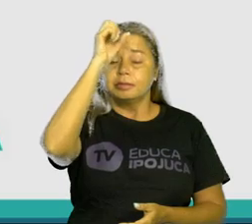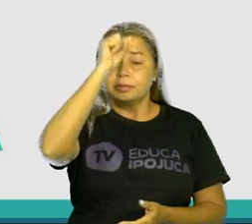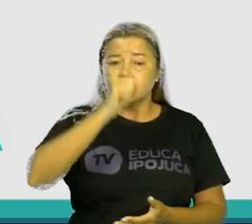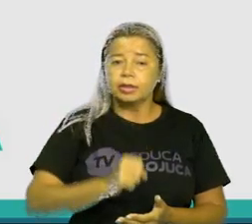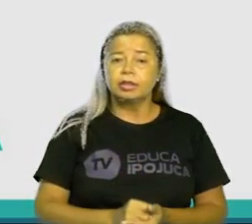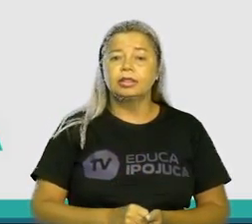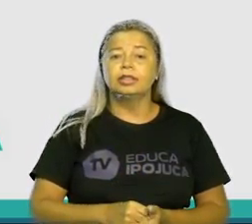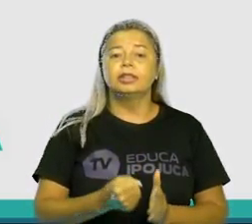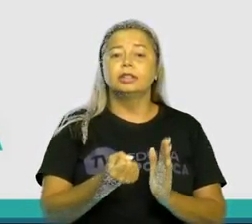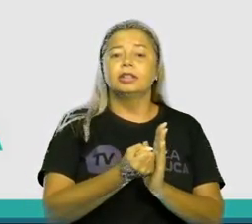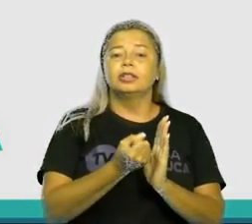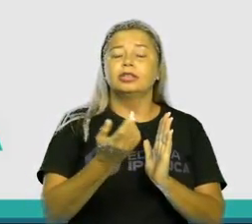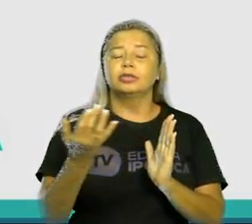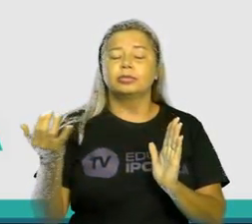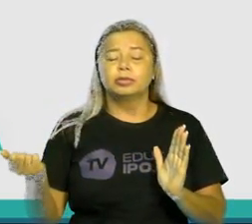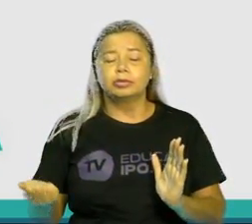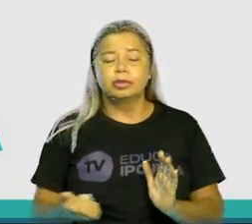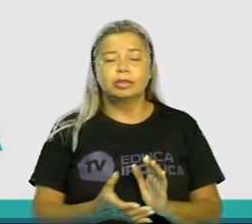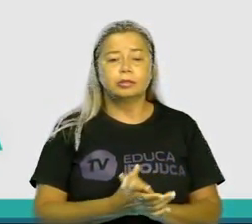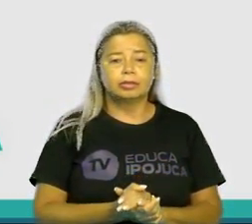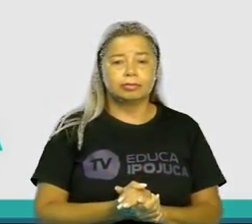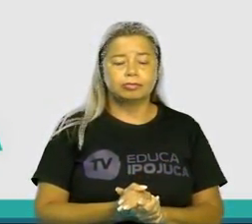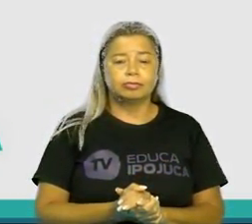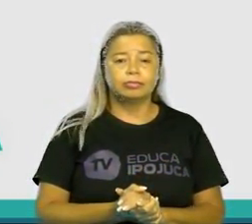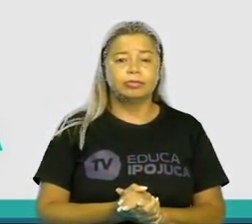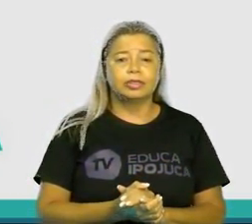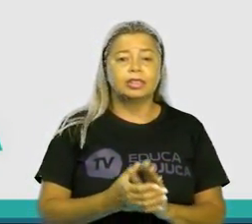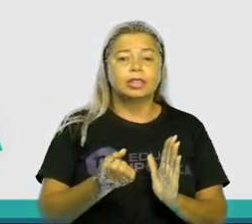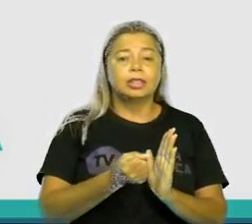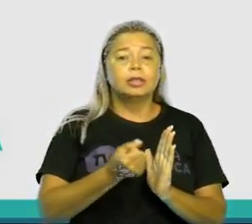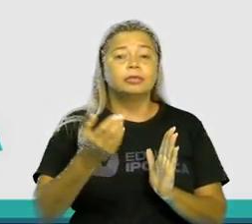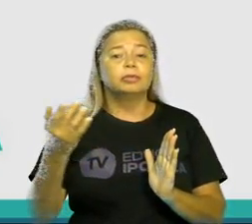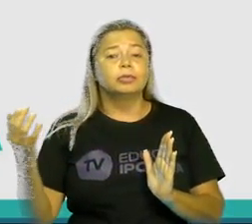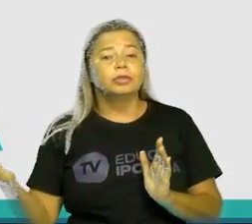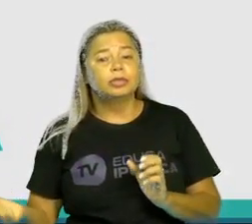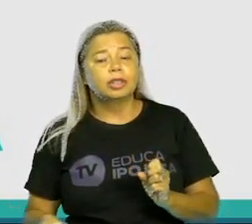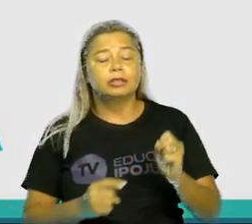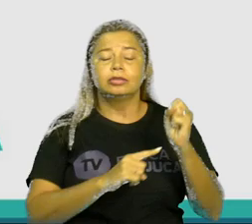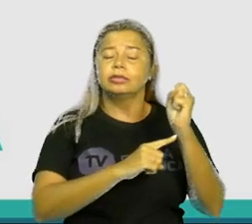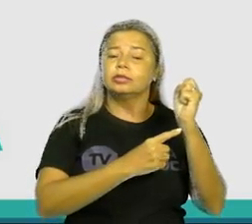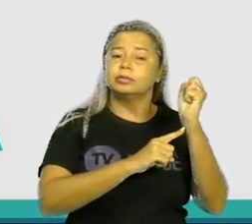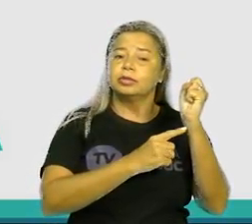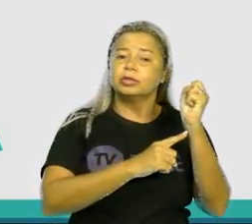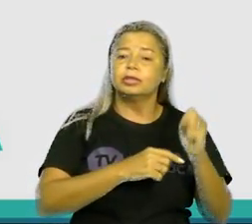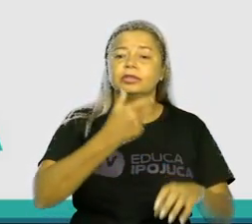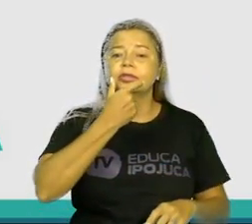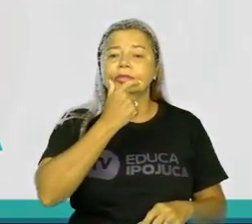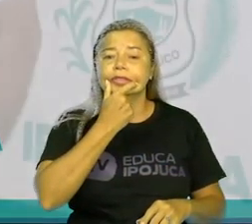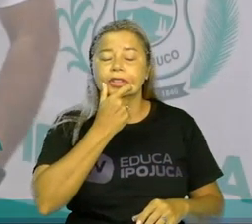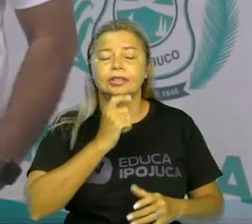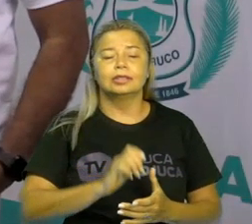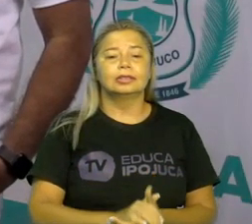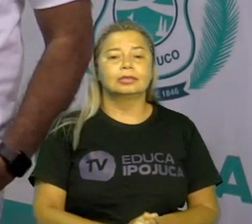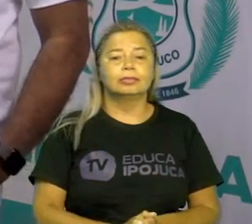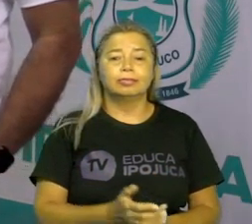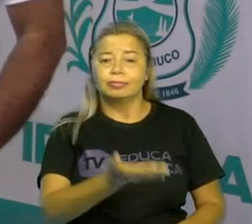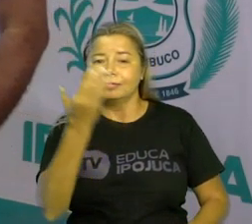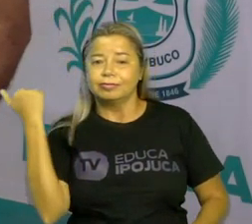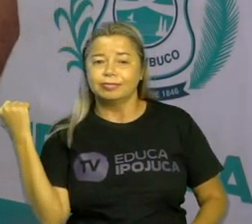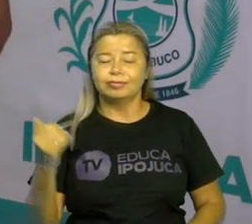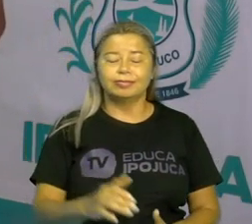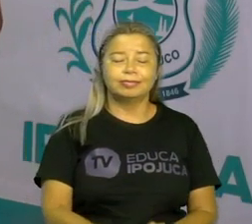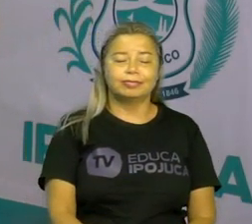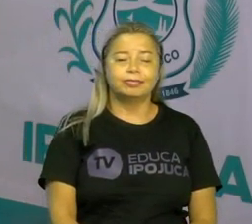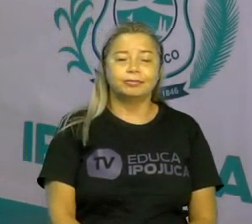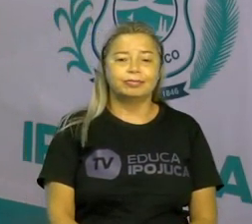curou of Clans ou seja plural dois substantivos da língua inglesa Let's Go